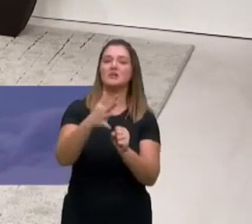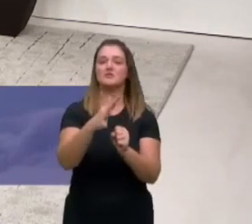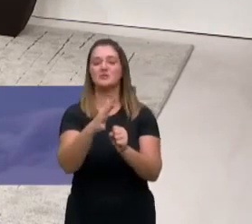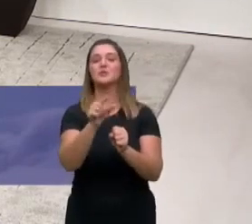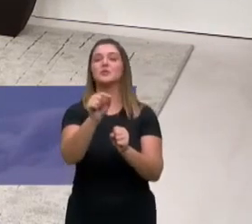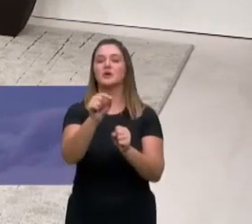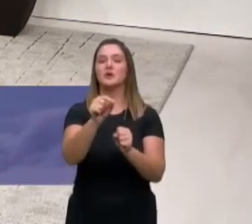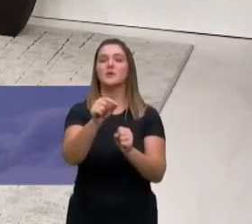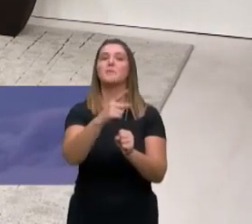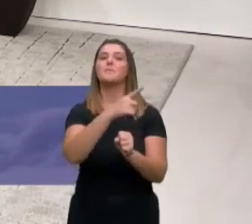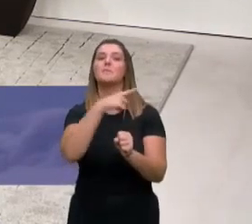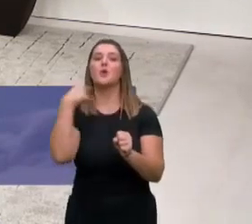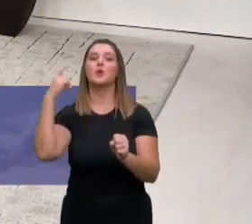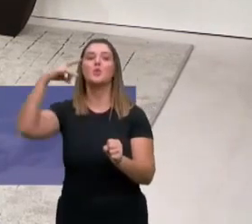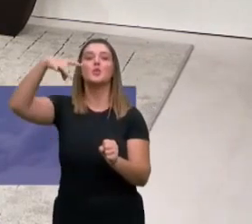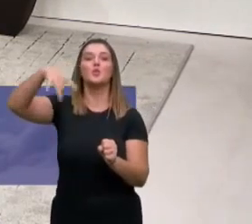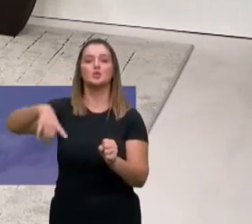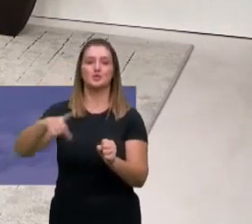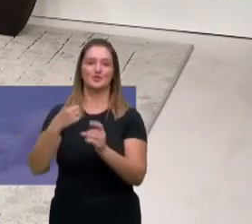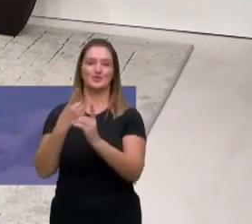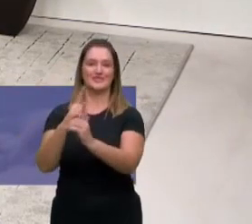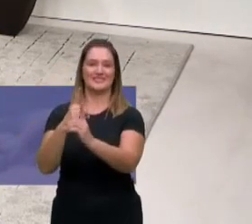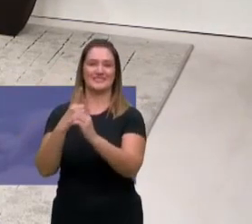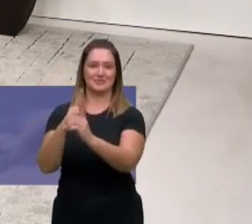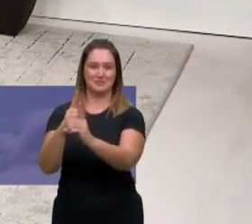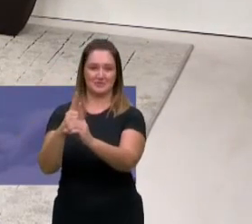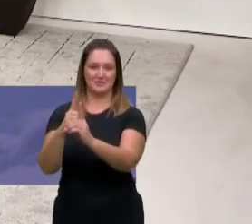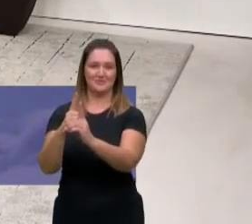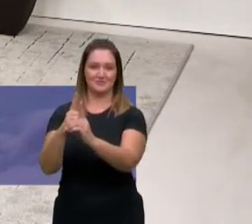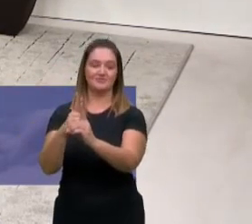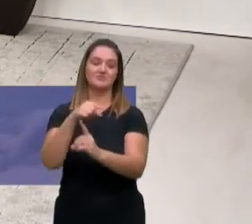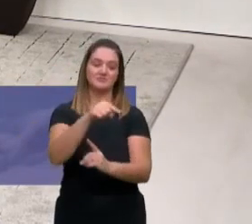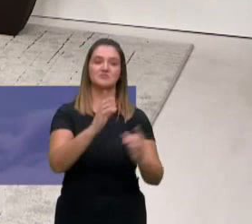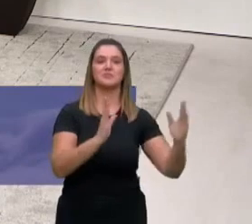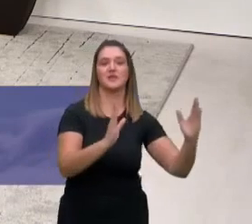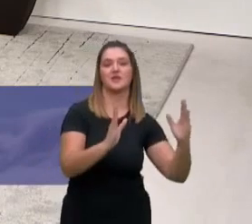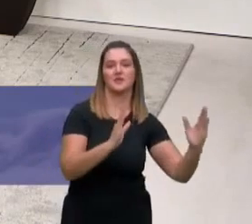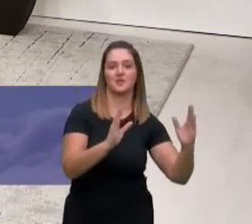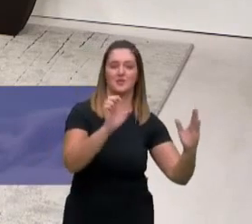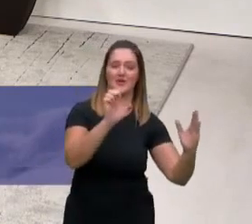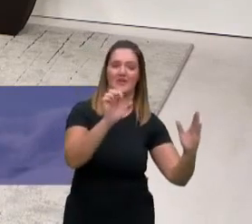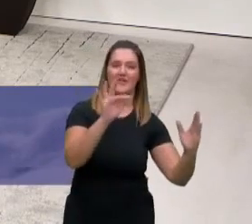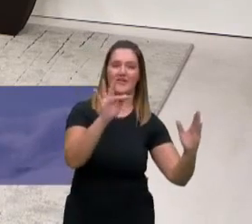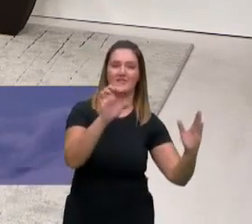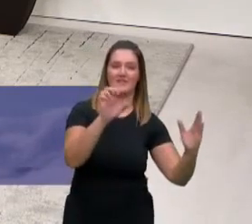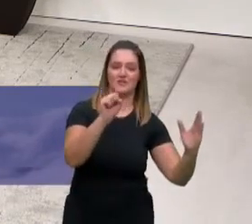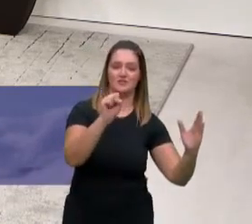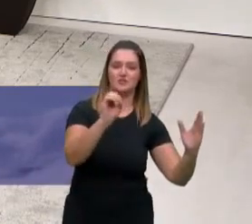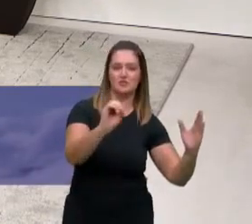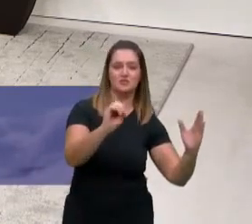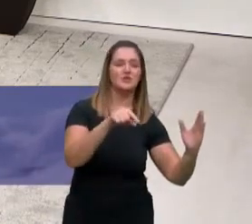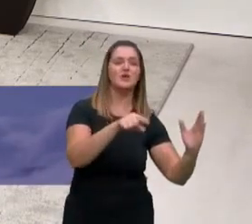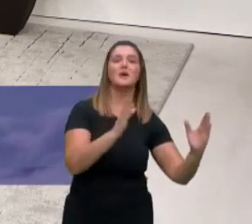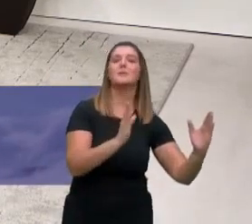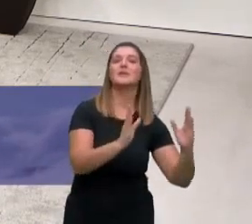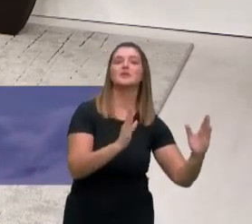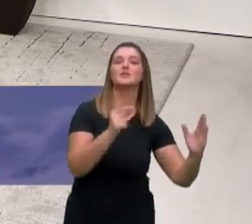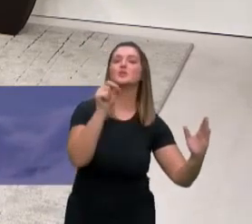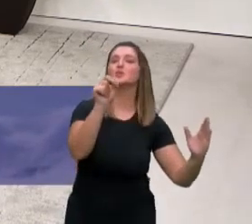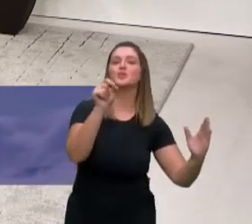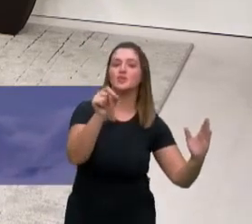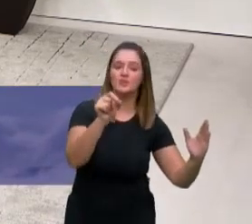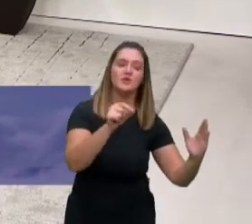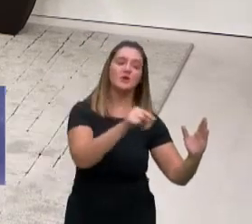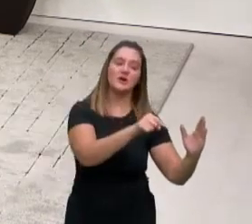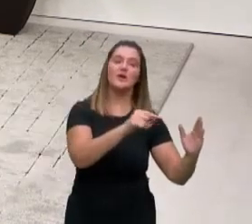aproximadamente em que morreu o último dos 12 discípulos. Aí está Éfeso. Éfeso foi o período do cristianismo em